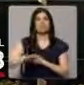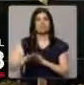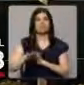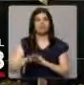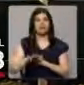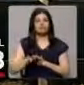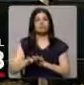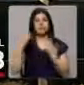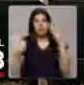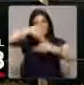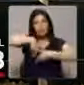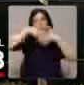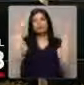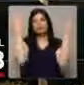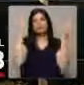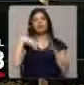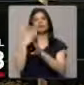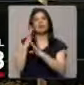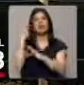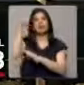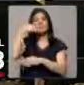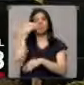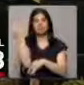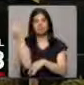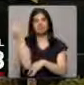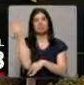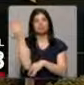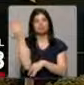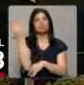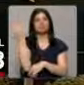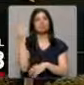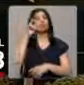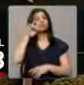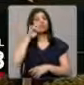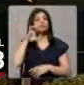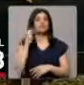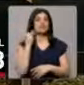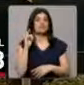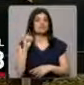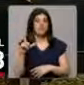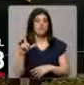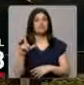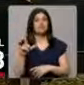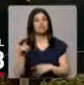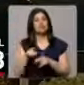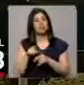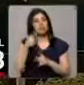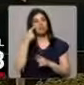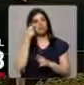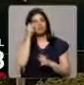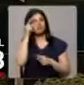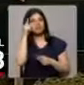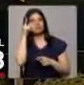ficar aqui toda a noite até à manhã de manhã pelo menos até à manhã de manhã para evitar reacendimento estarem alerta para